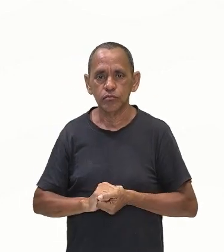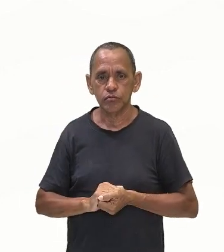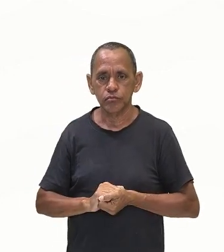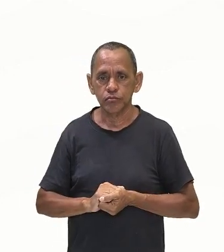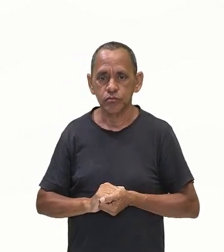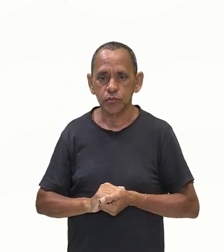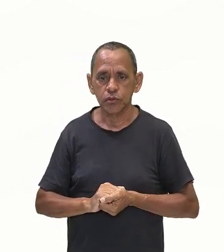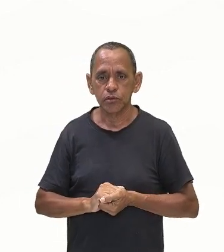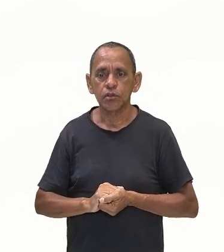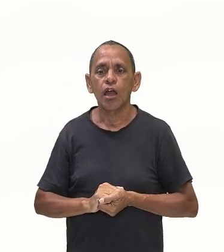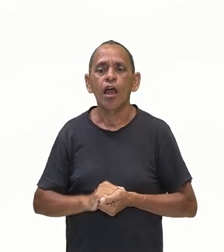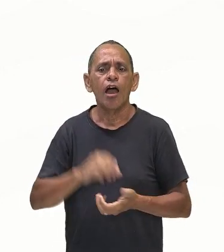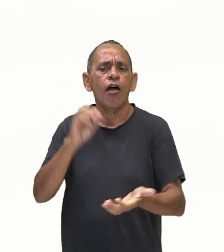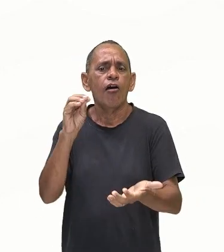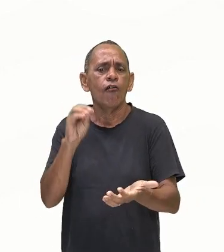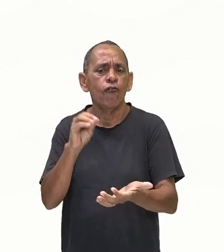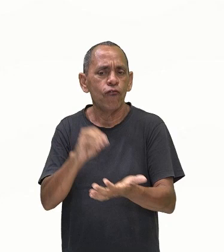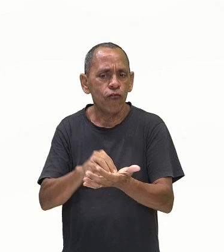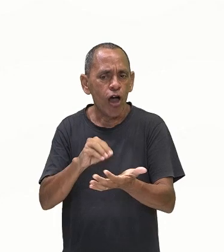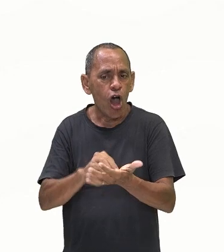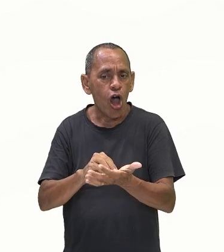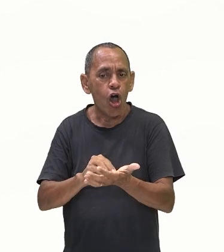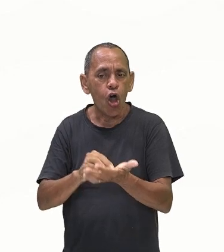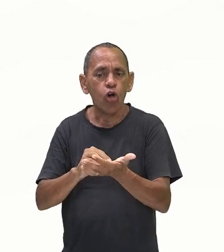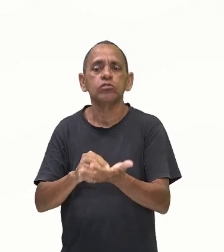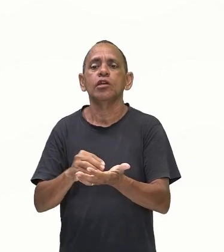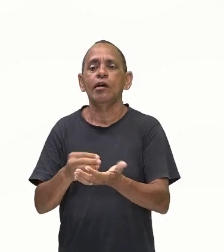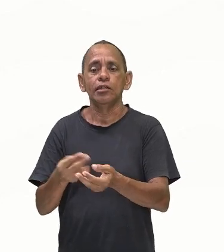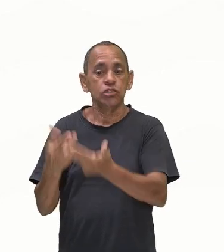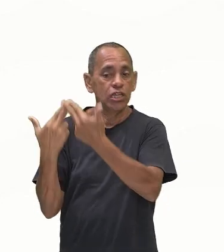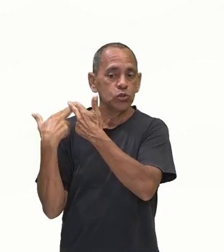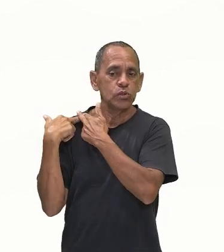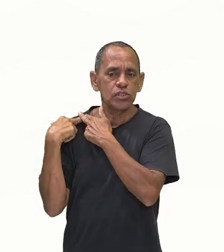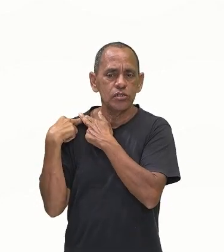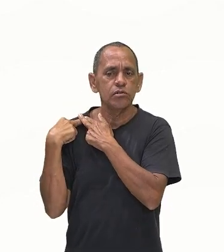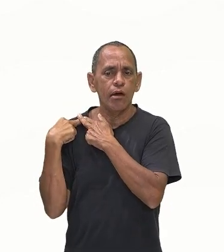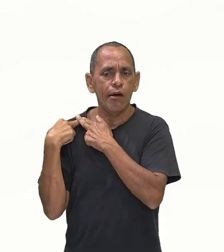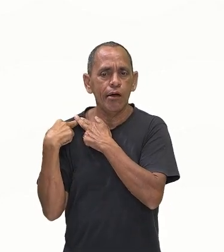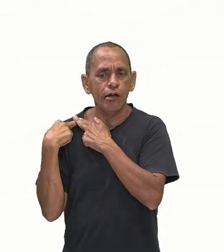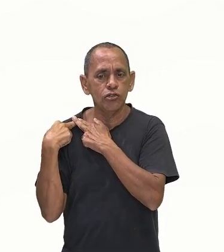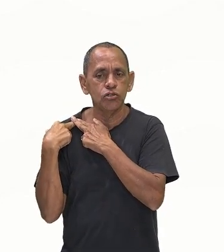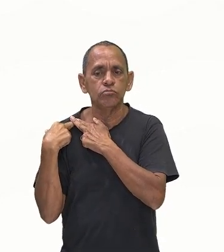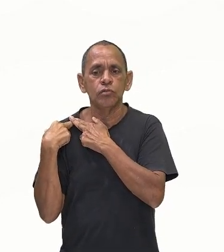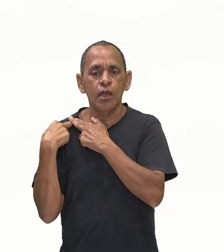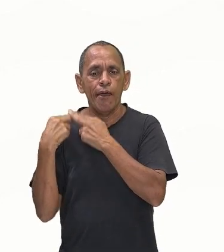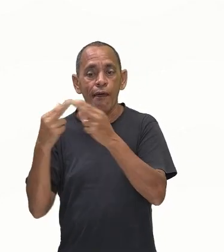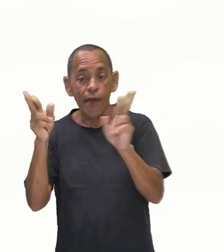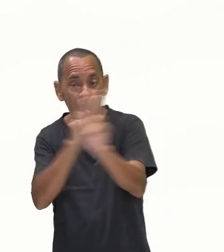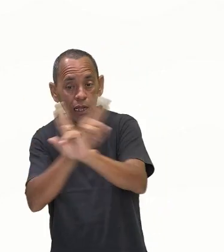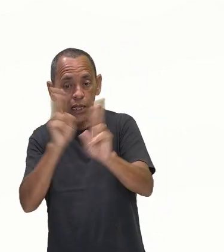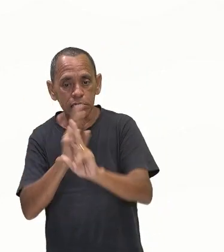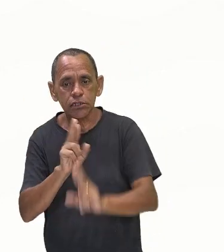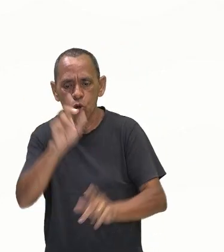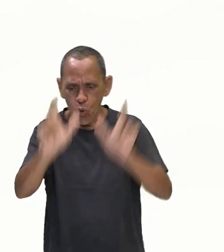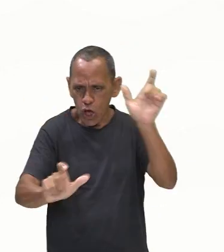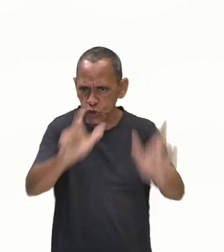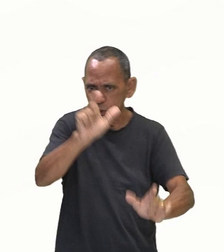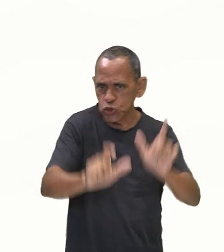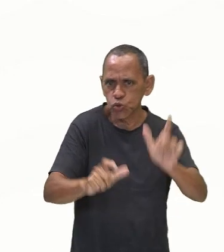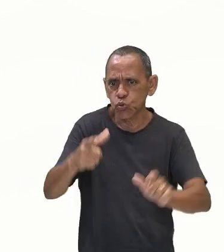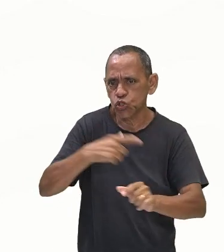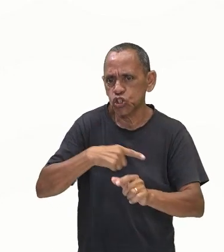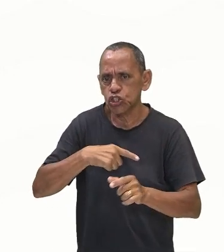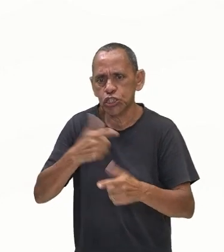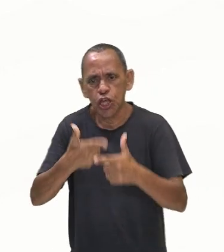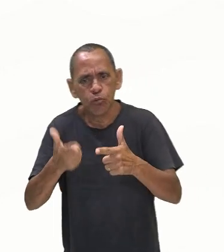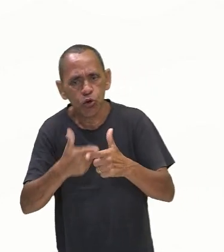do Estado em relação a essas pessoas dificulta o que, gente? A universalização